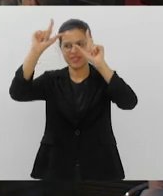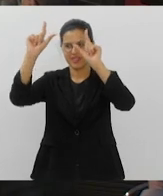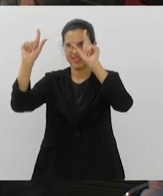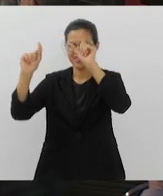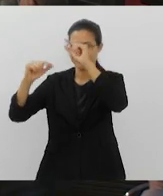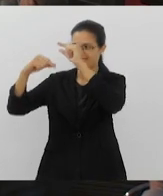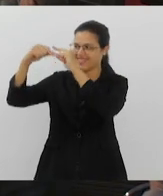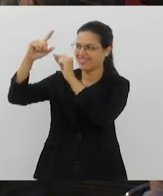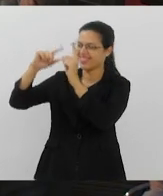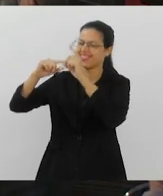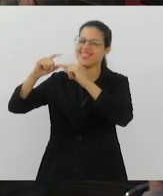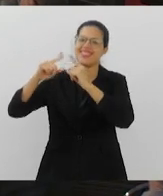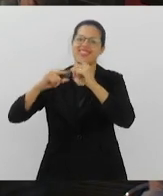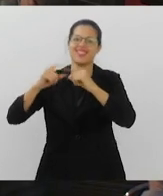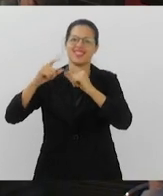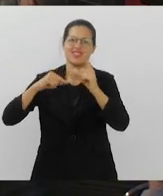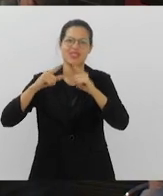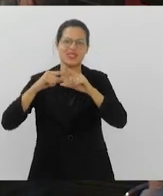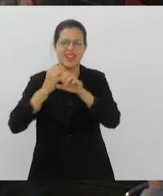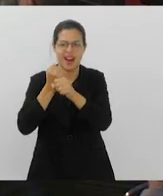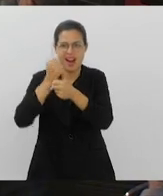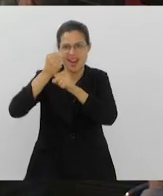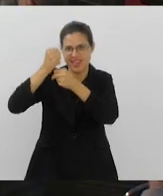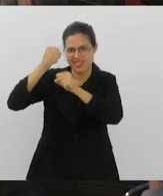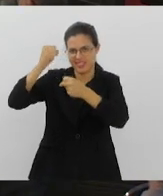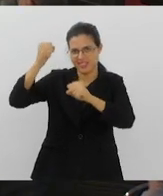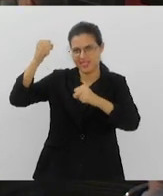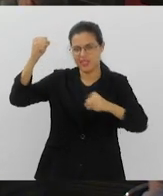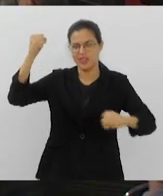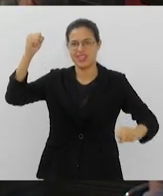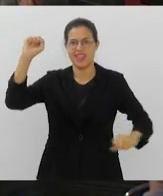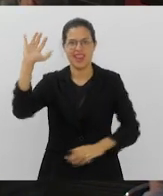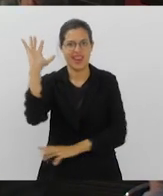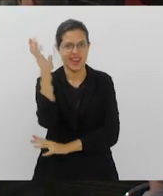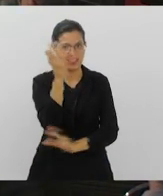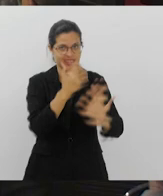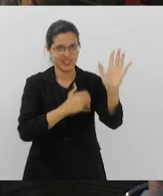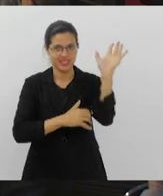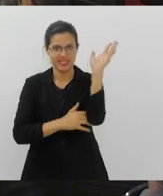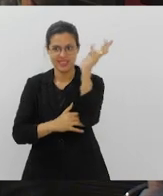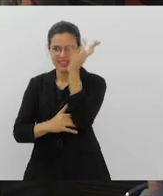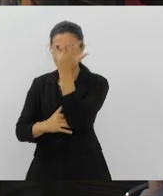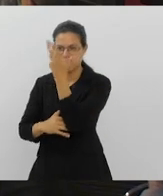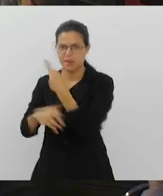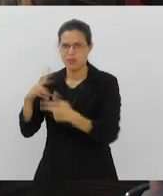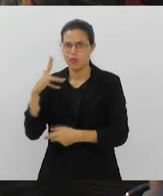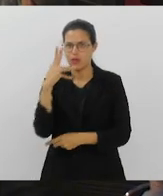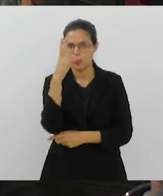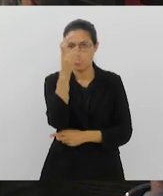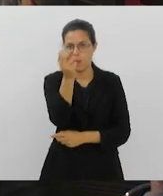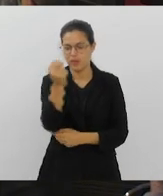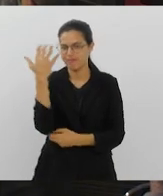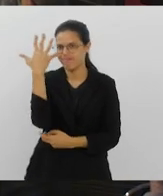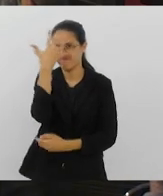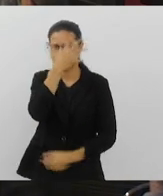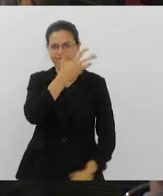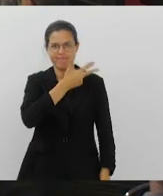resplandece. Gigante pela própria natureza, és bela, és forte, pavio